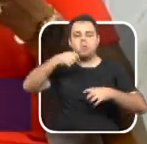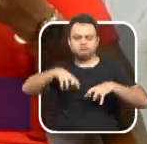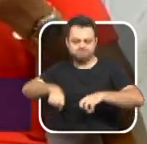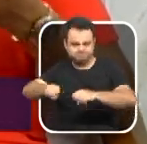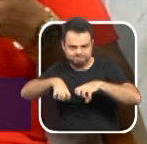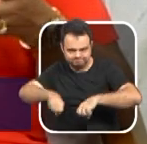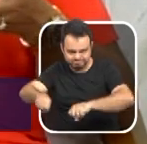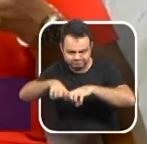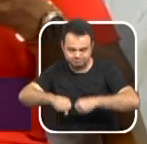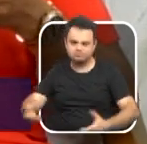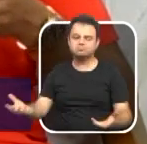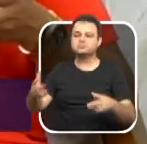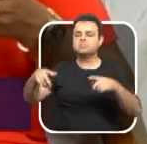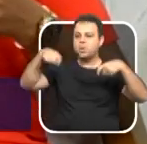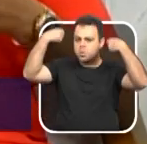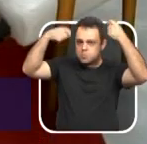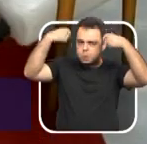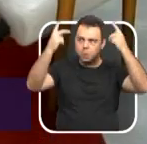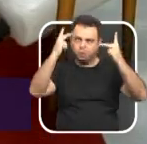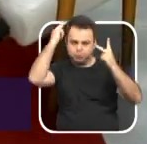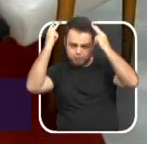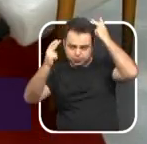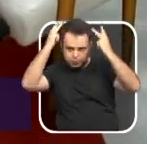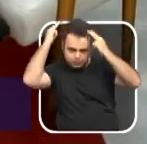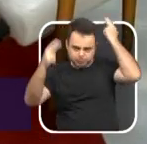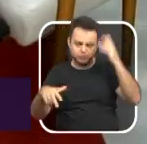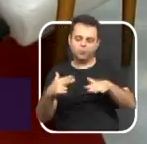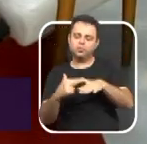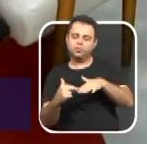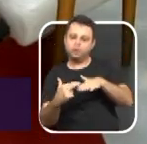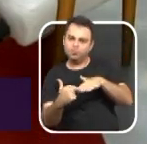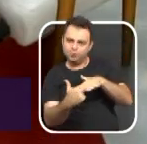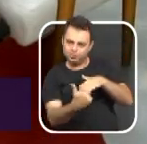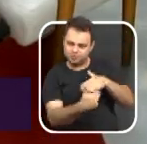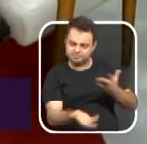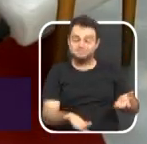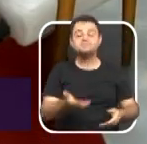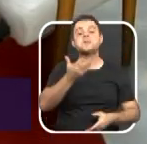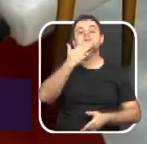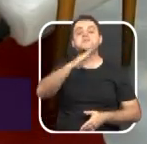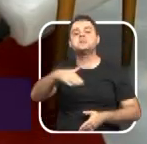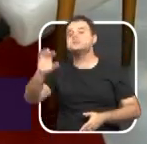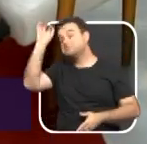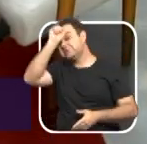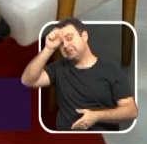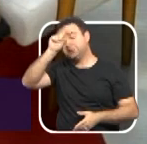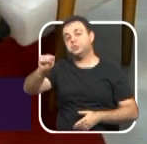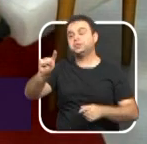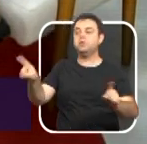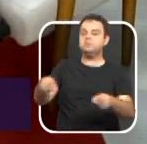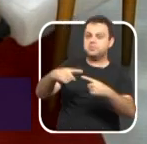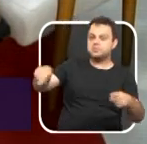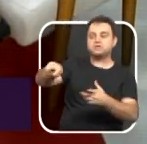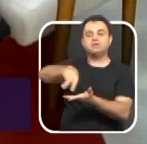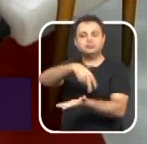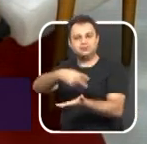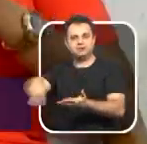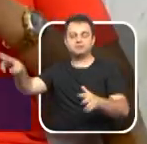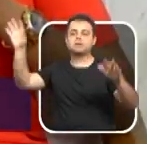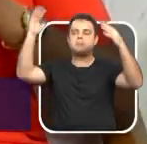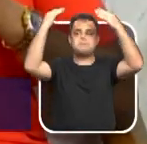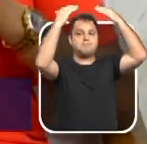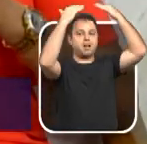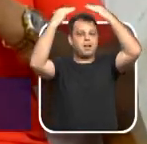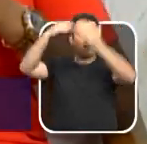fazer música, dança, balé. Então, quando aquela família ela é assistida ali no MDC, todos